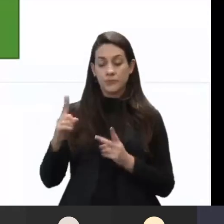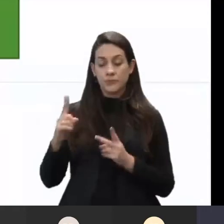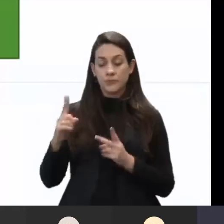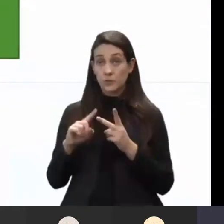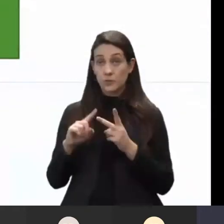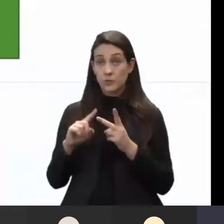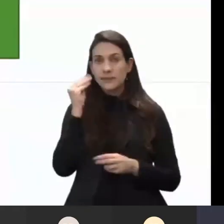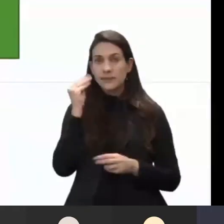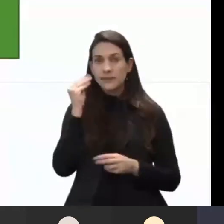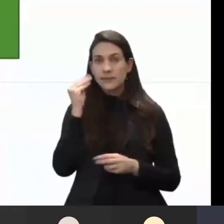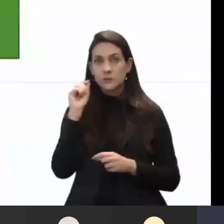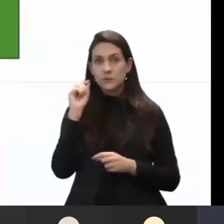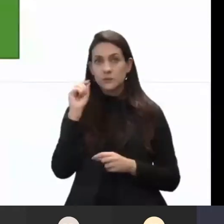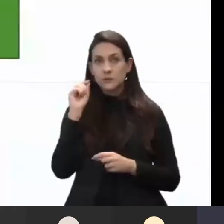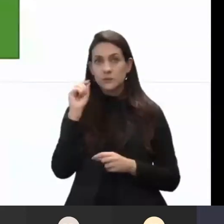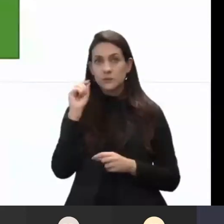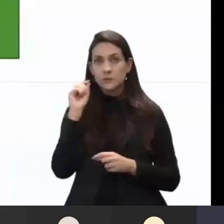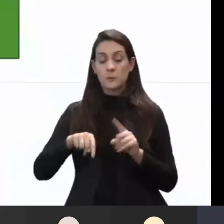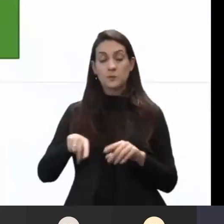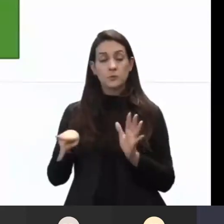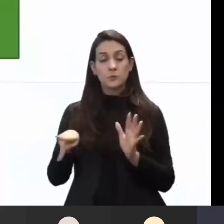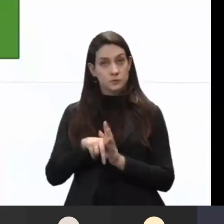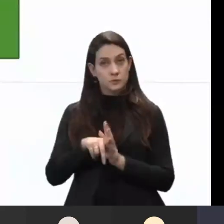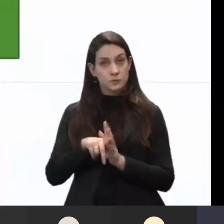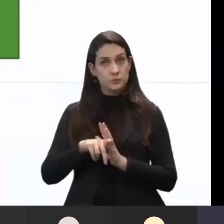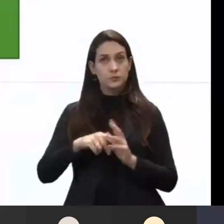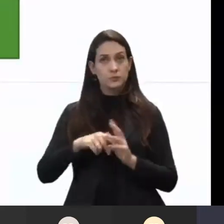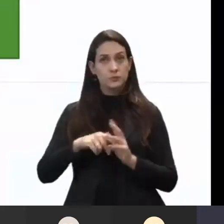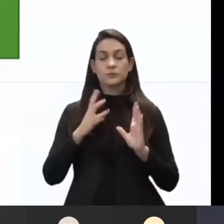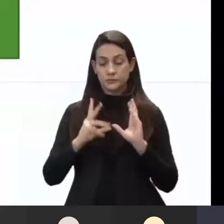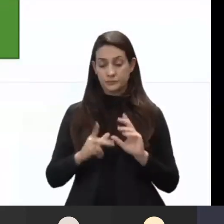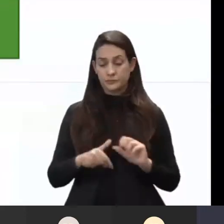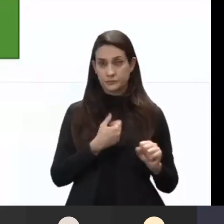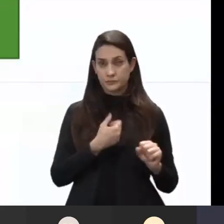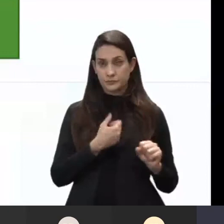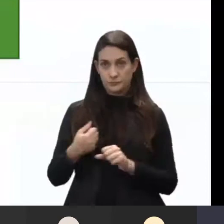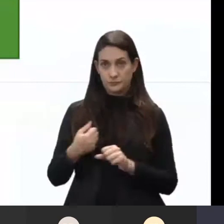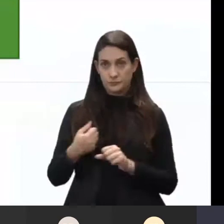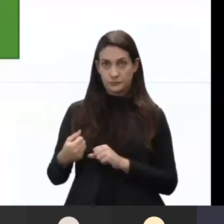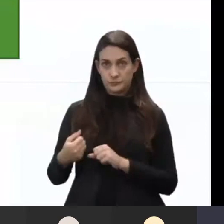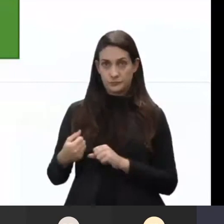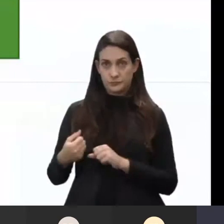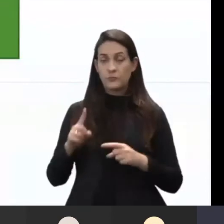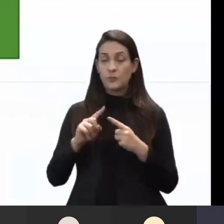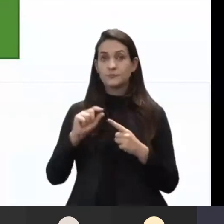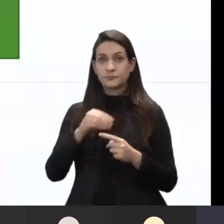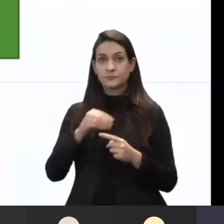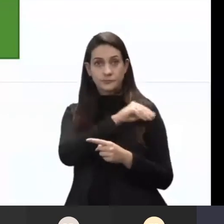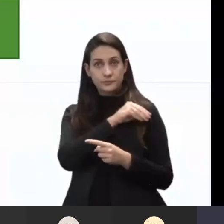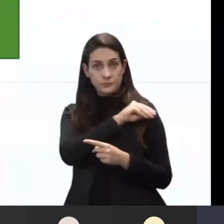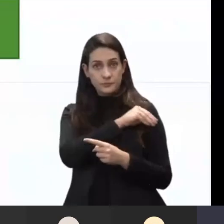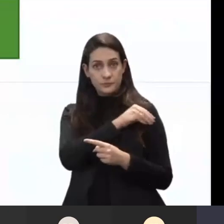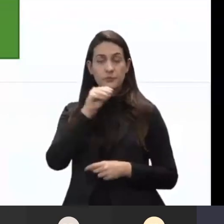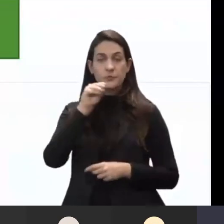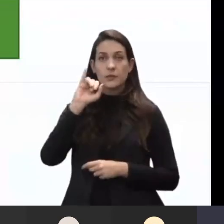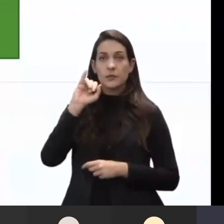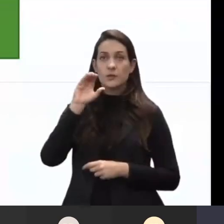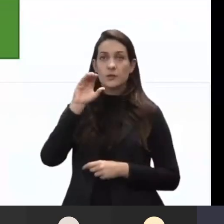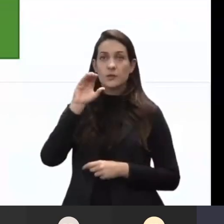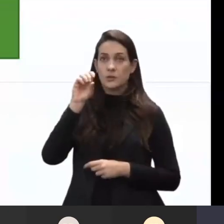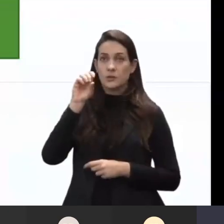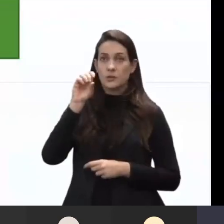produtos de limpeza. O número 1 foi o álcool iodado. O